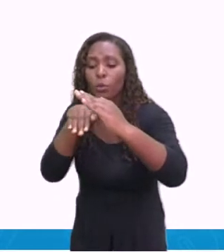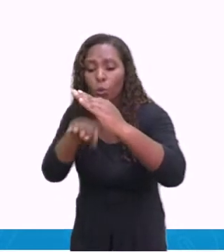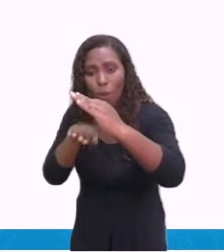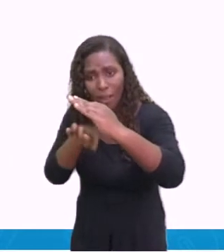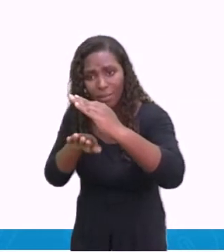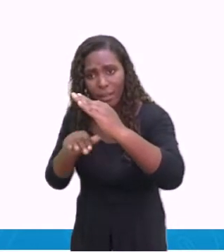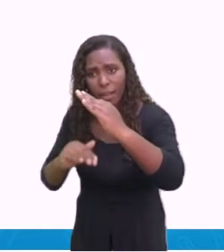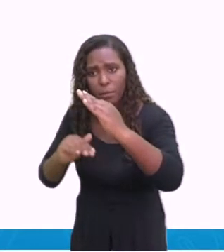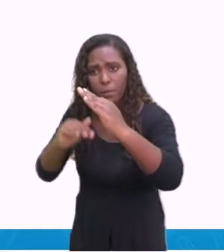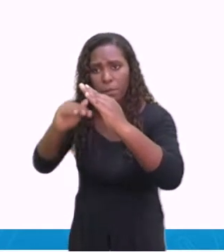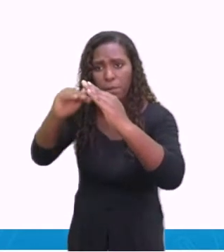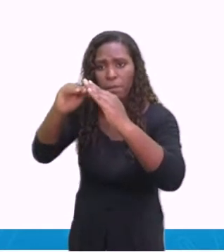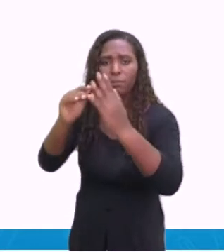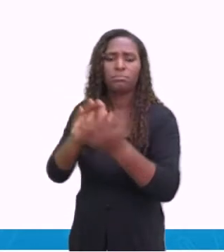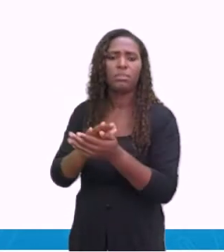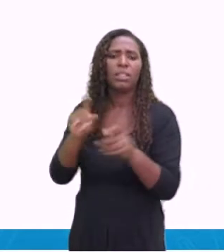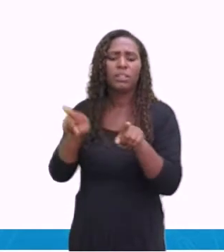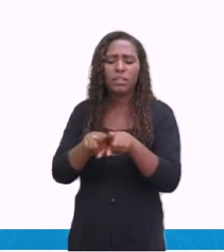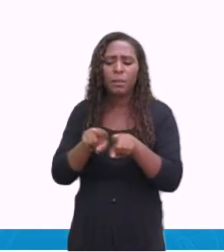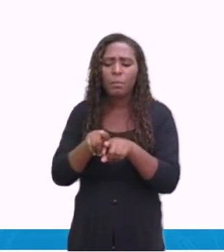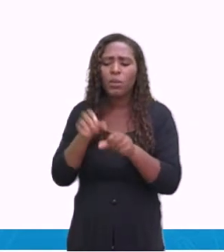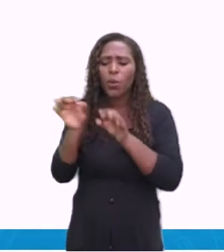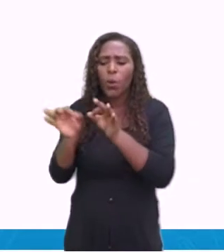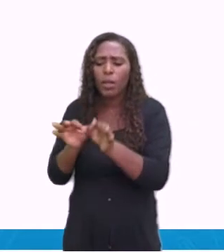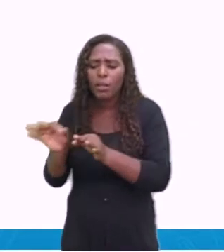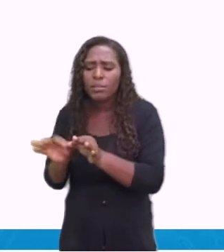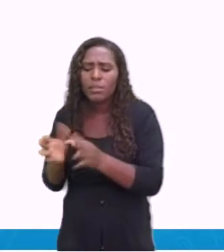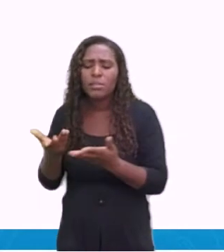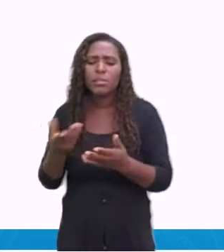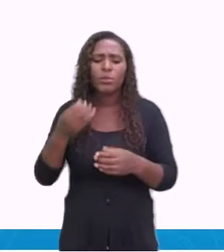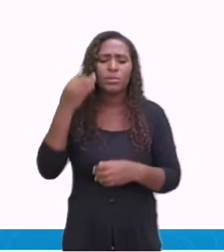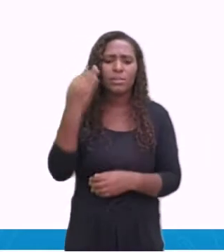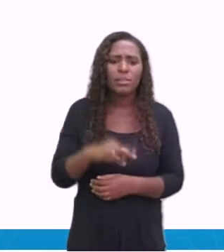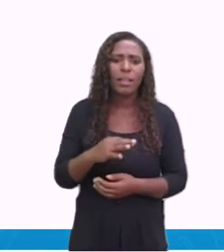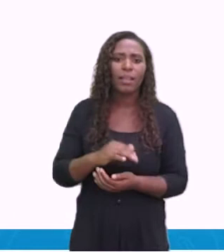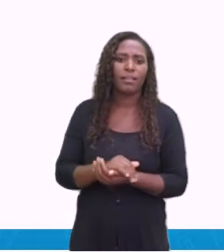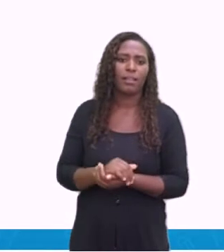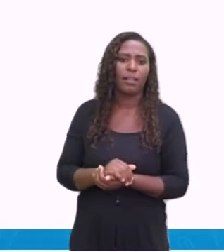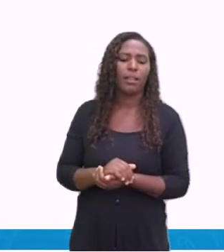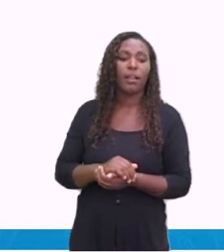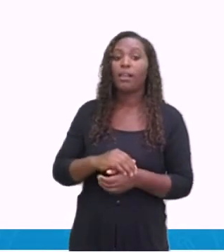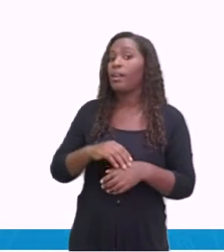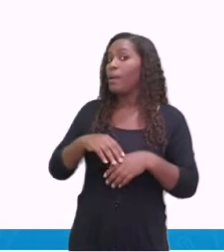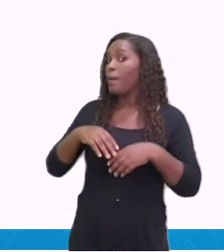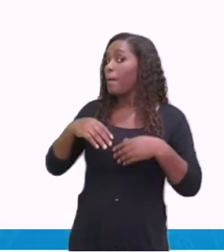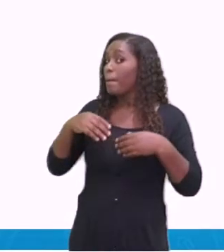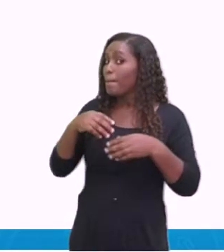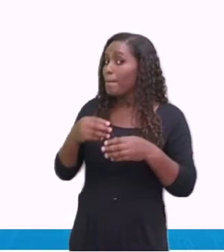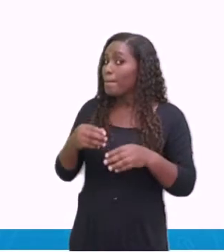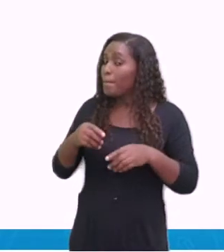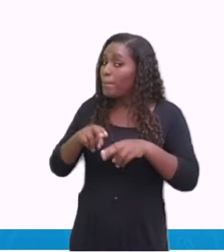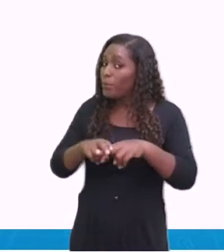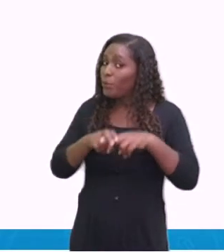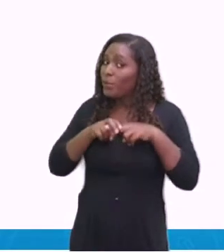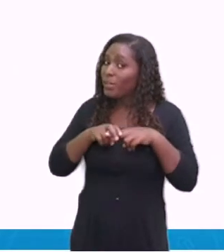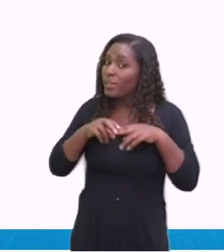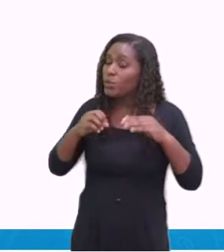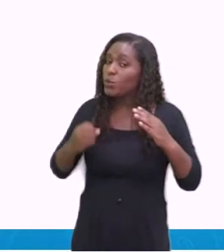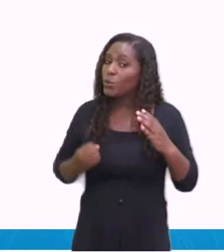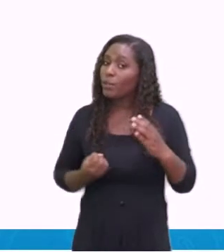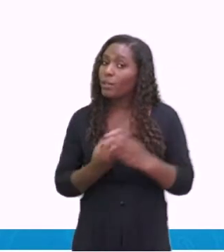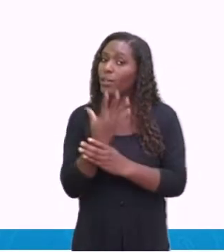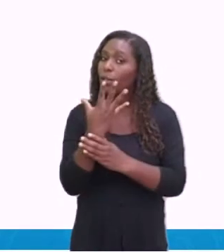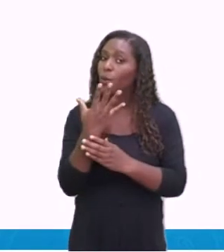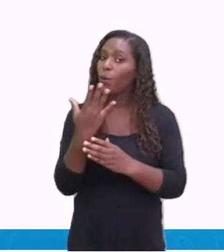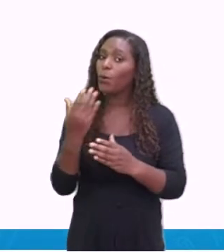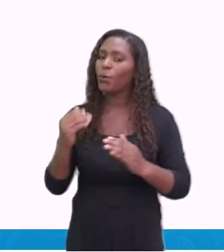funcionasse, foi criados entrepostos comerciais, geralmente fortificados e